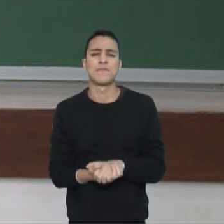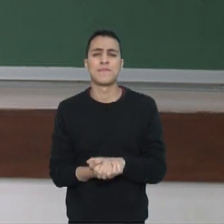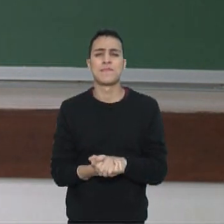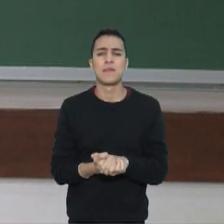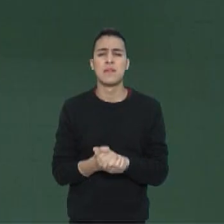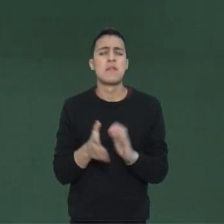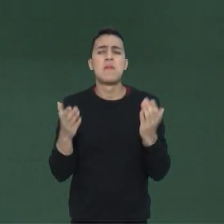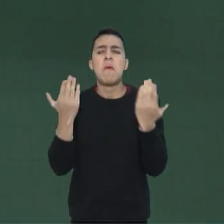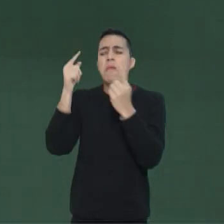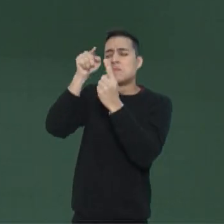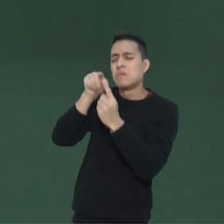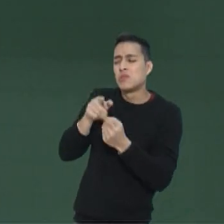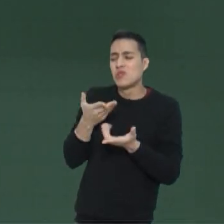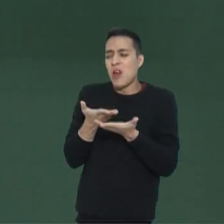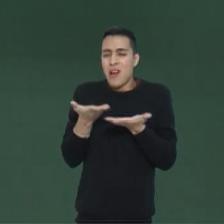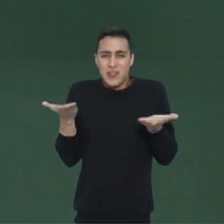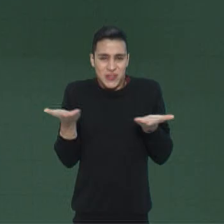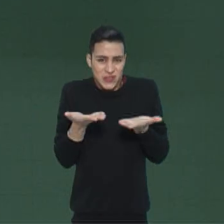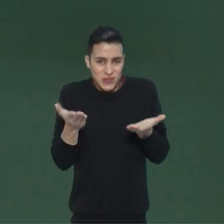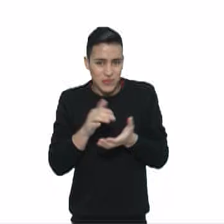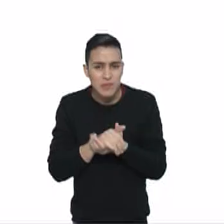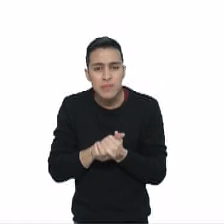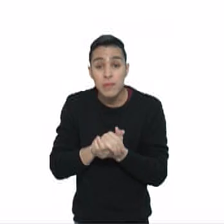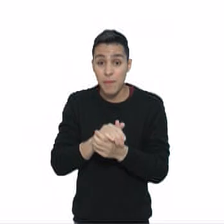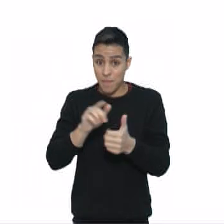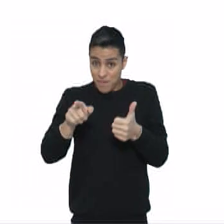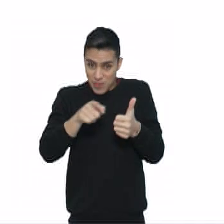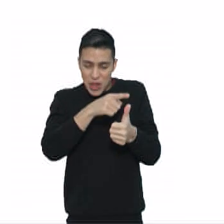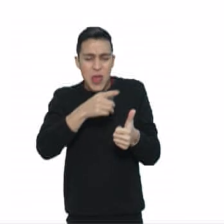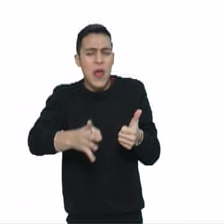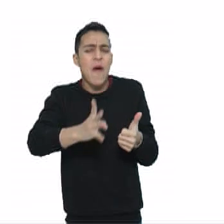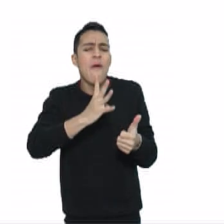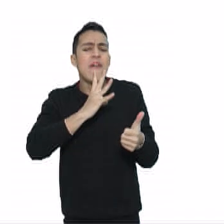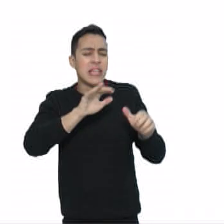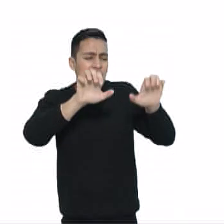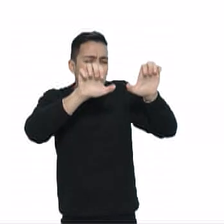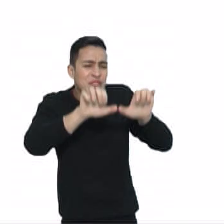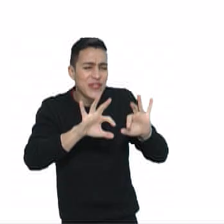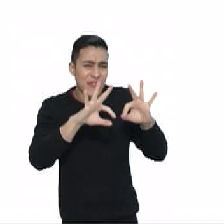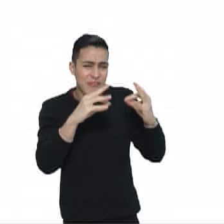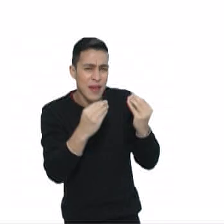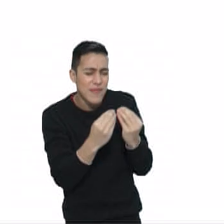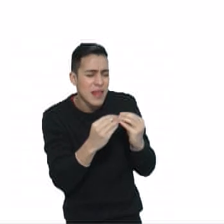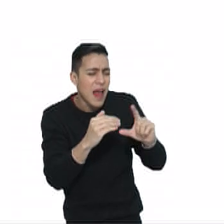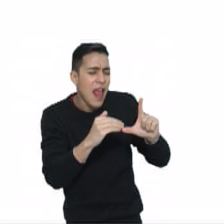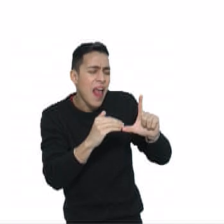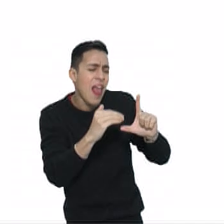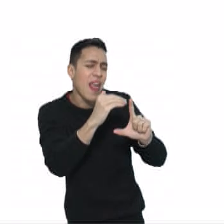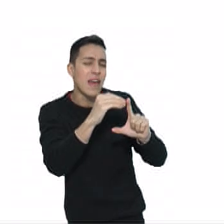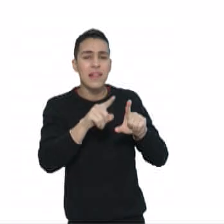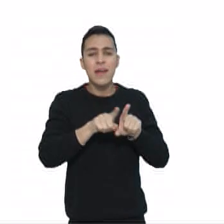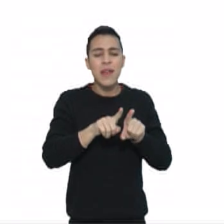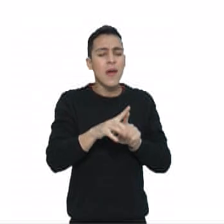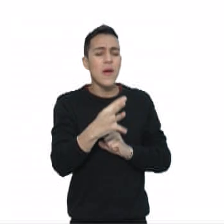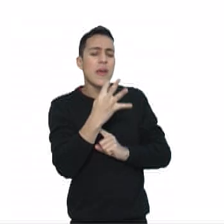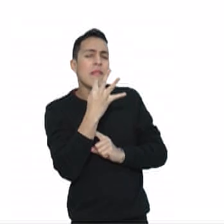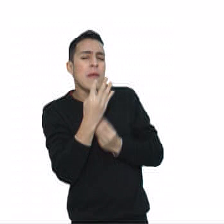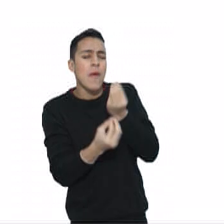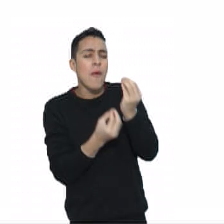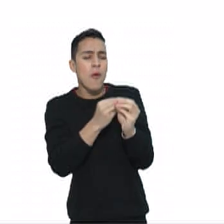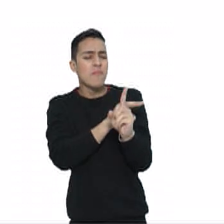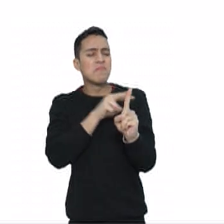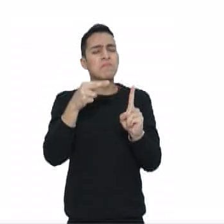Quais são então os objetivos da nossa aula de hoje? Conhecer a estrutura familiar e a posição da mulher em Roma